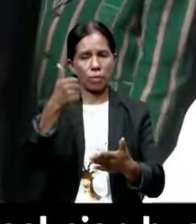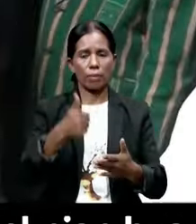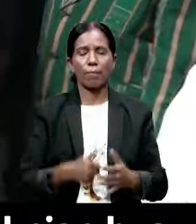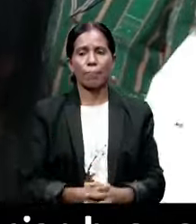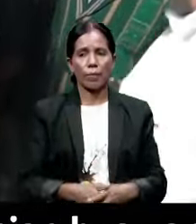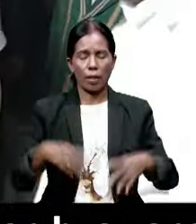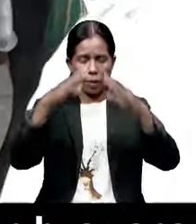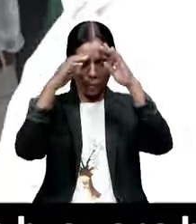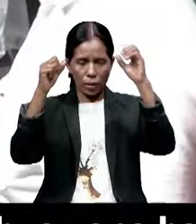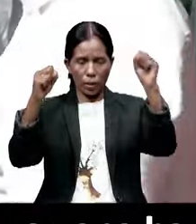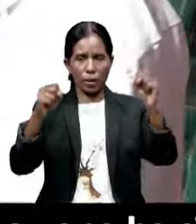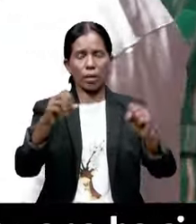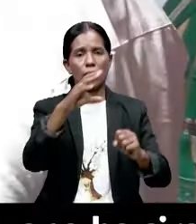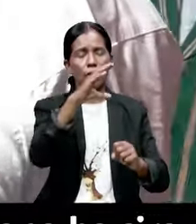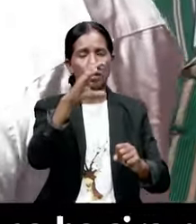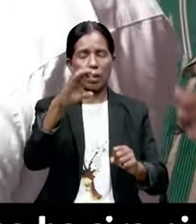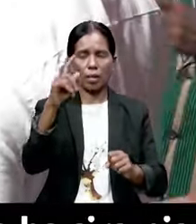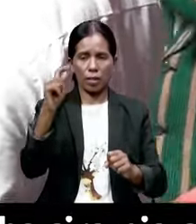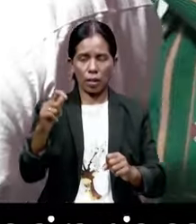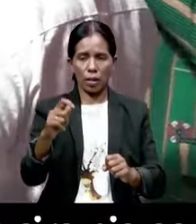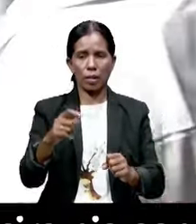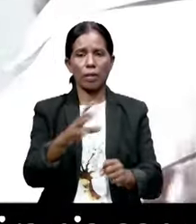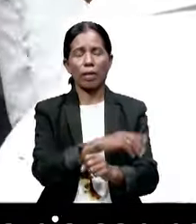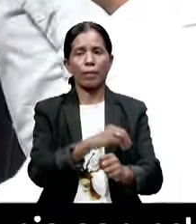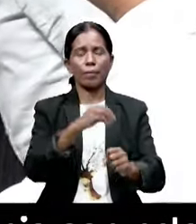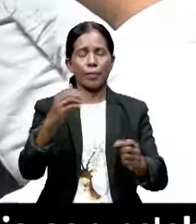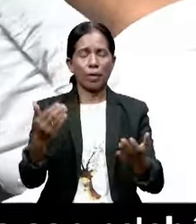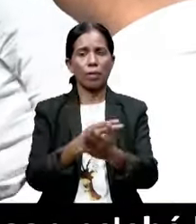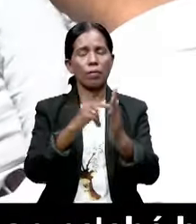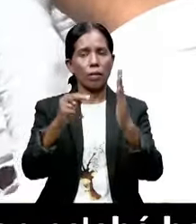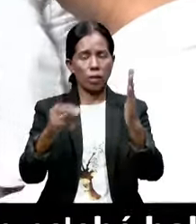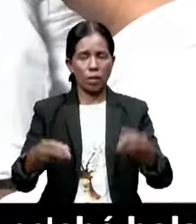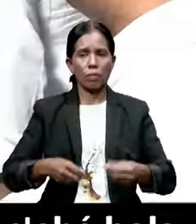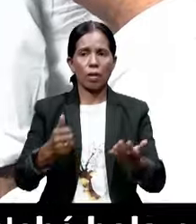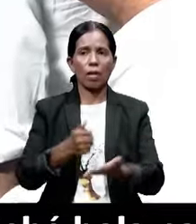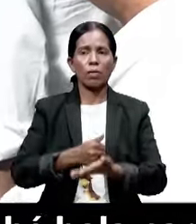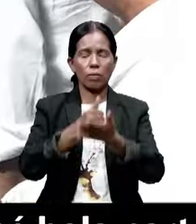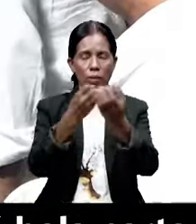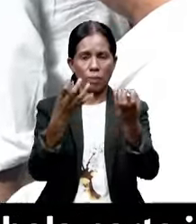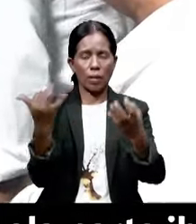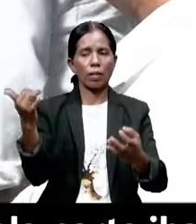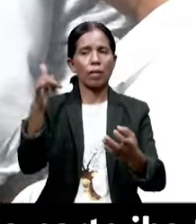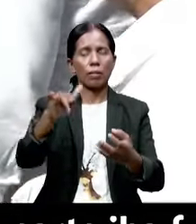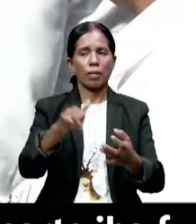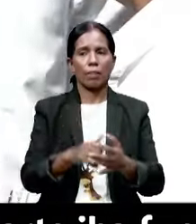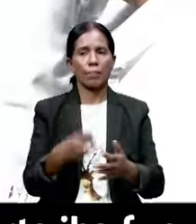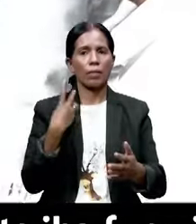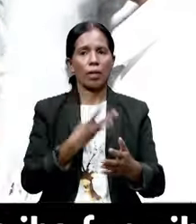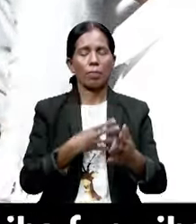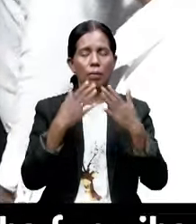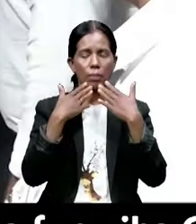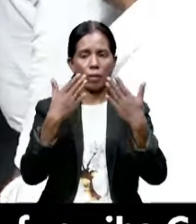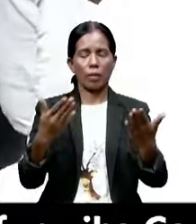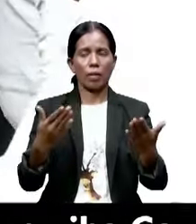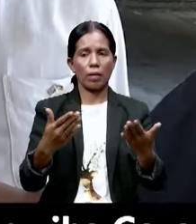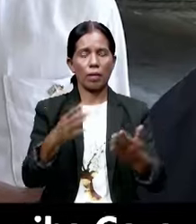Presidente Cooperativa Café Timor hateten durante ne Nova Zelândia fo apoia para kona basira. E ami gresta ba Nova Zelândia ni